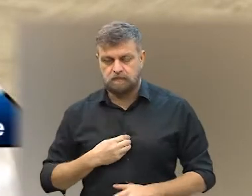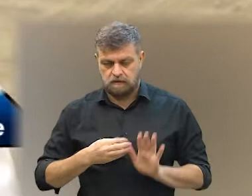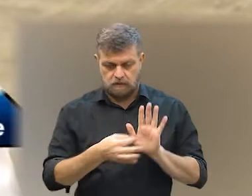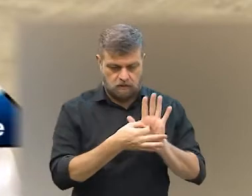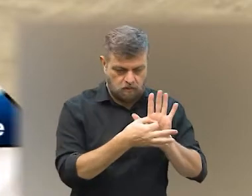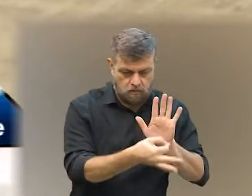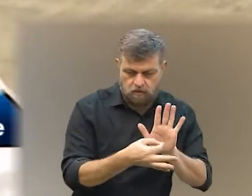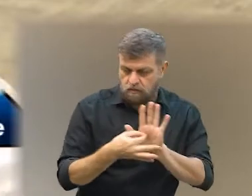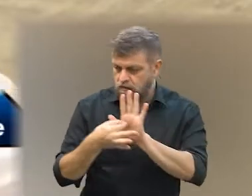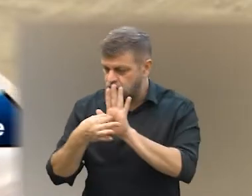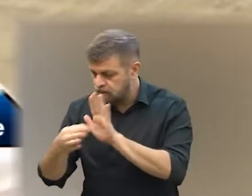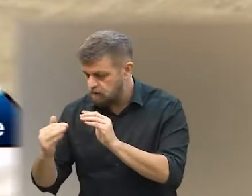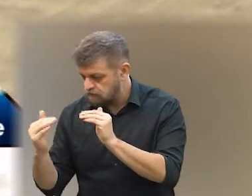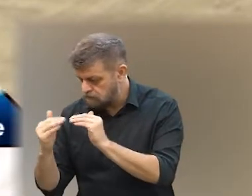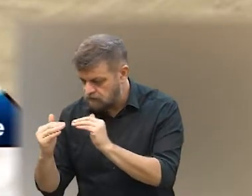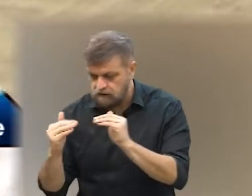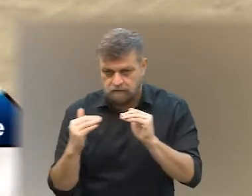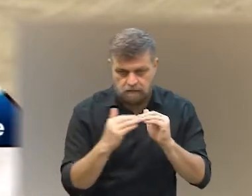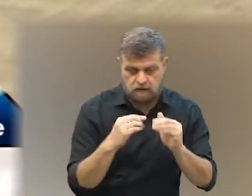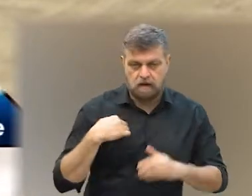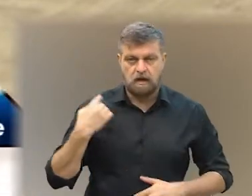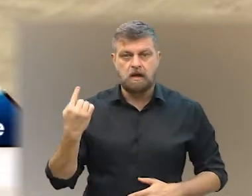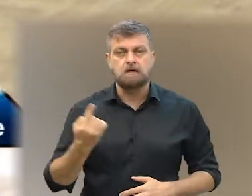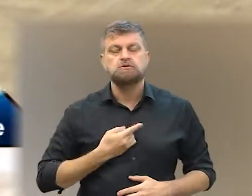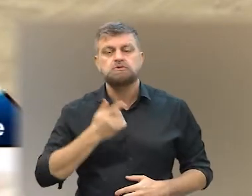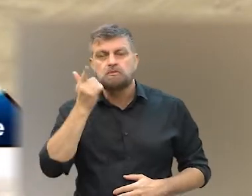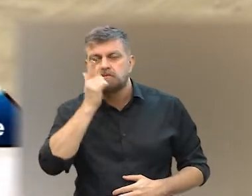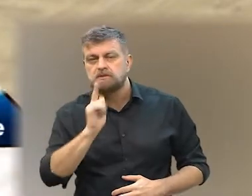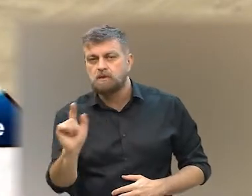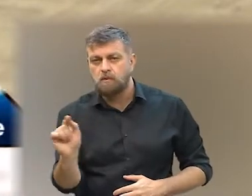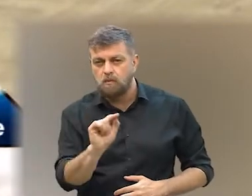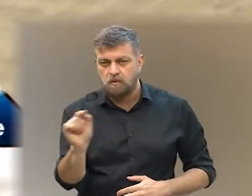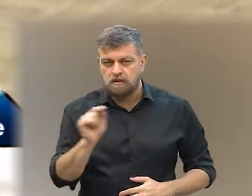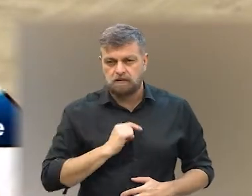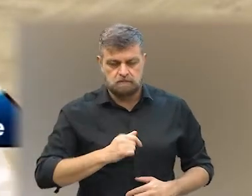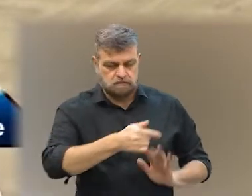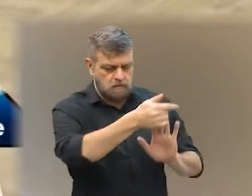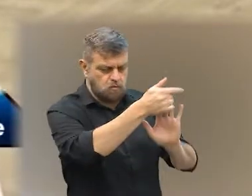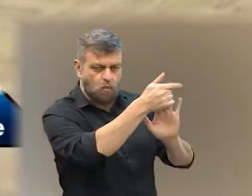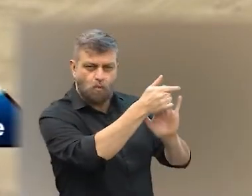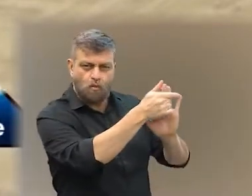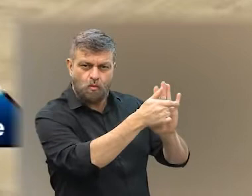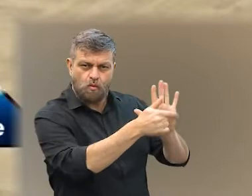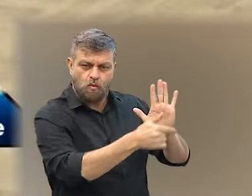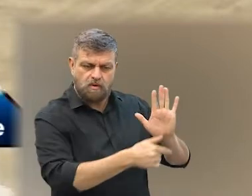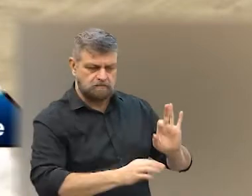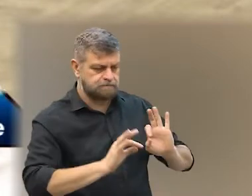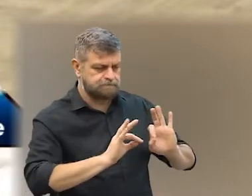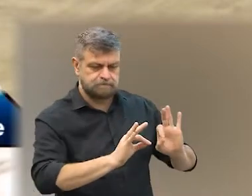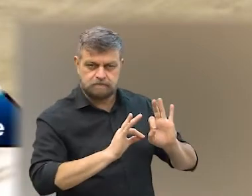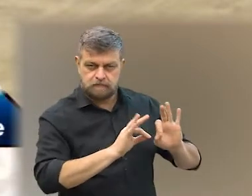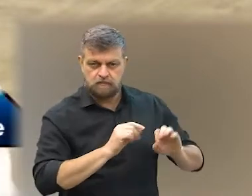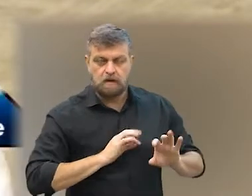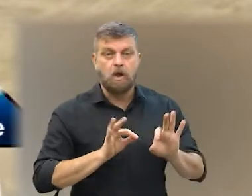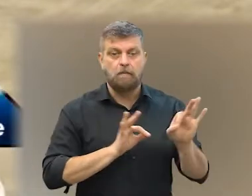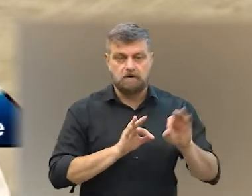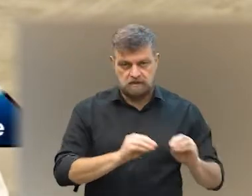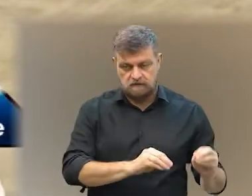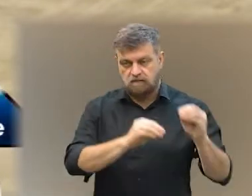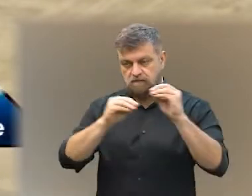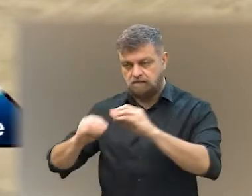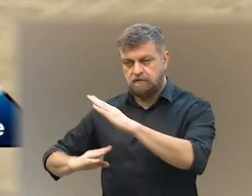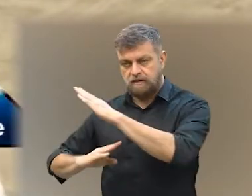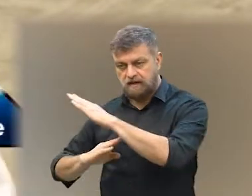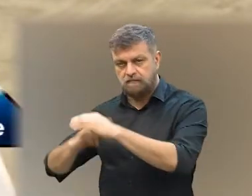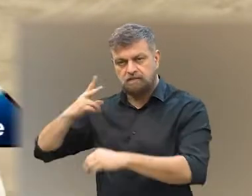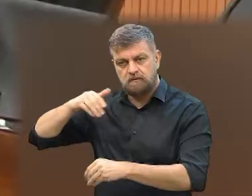exarar o parecer. Dessa forma, nós demos aí uma limpada na nossa pauta e esses projetos já podem vir a